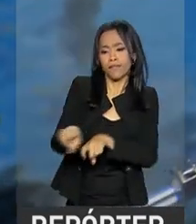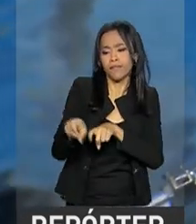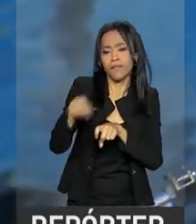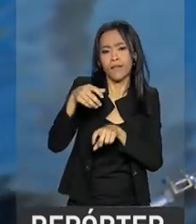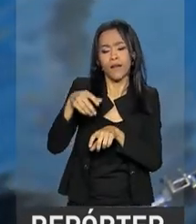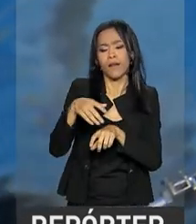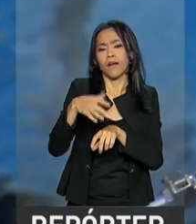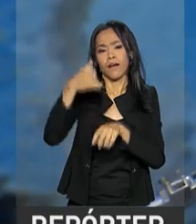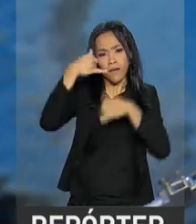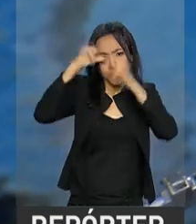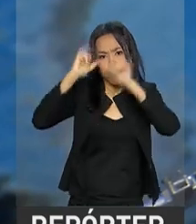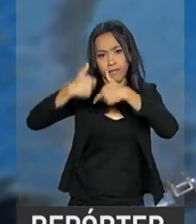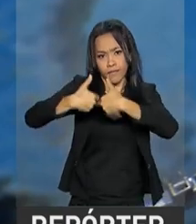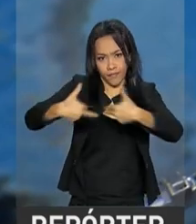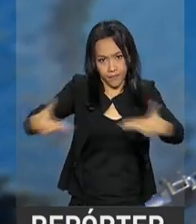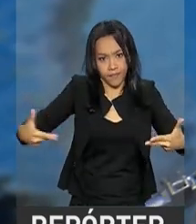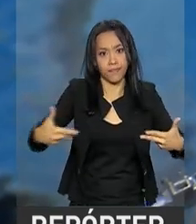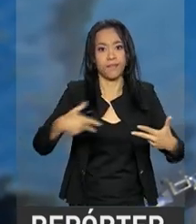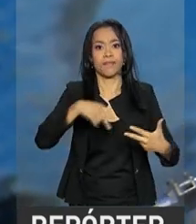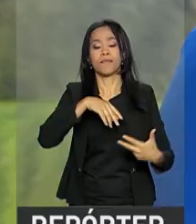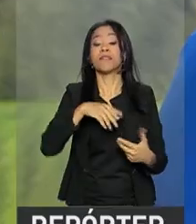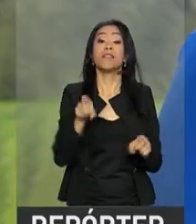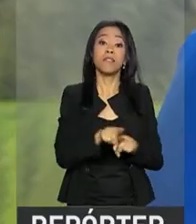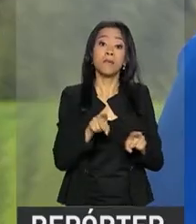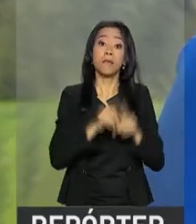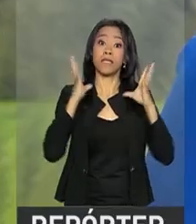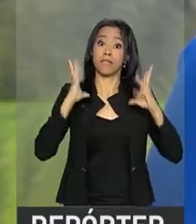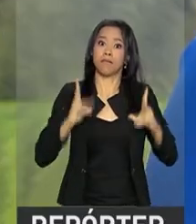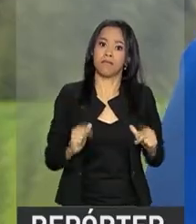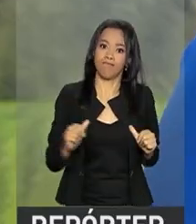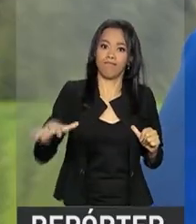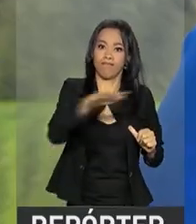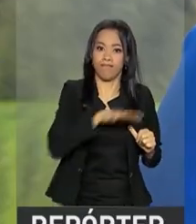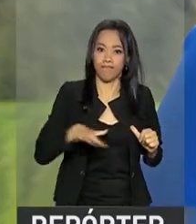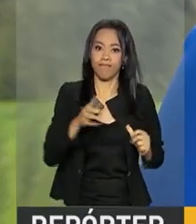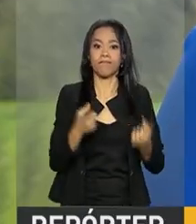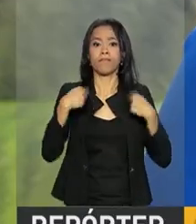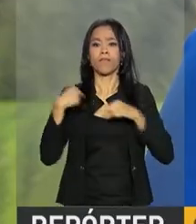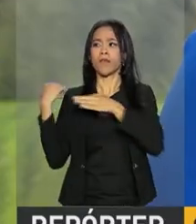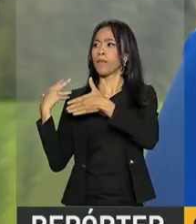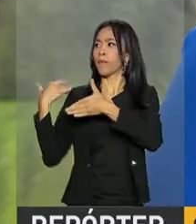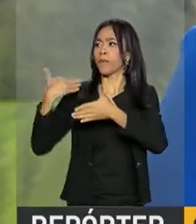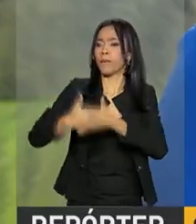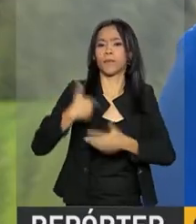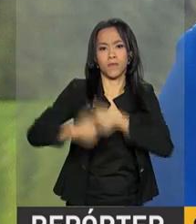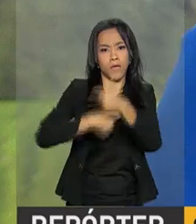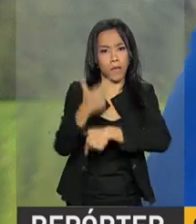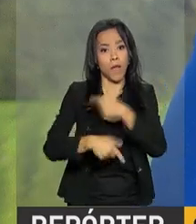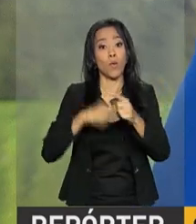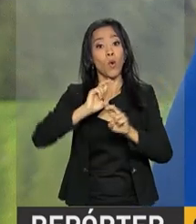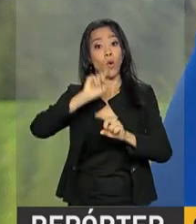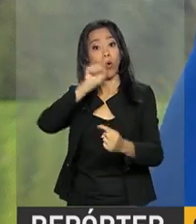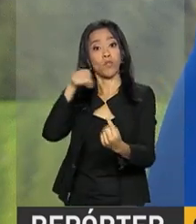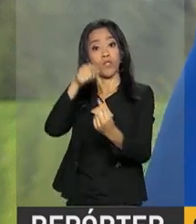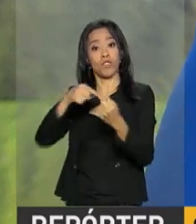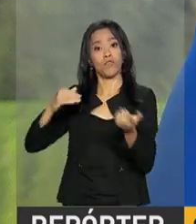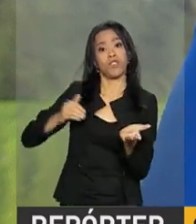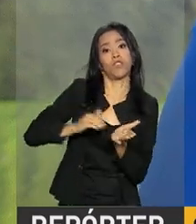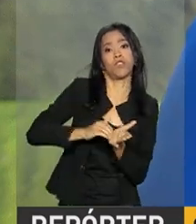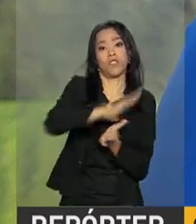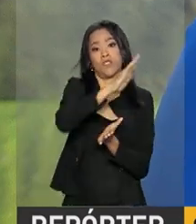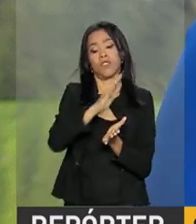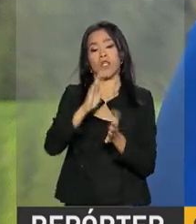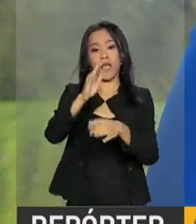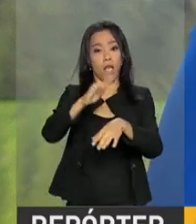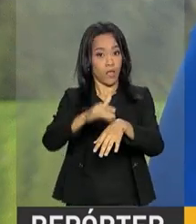da excelência do nosso serviço sanitário. As ações realizadas ao longo da história para eliminar a doença do rebanho